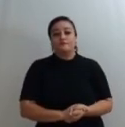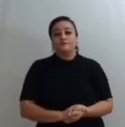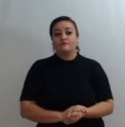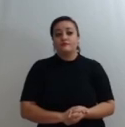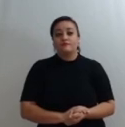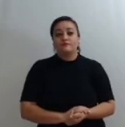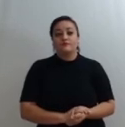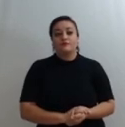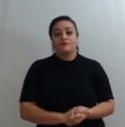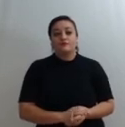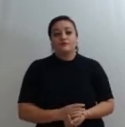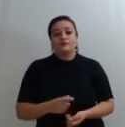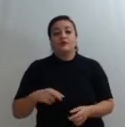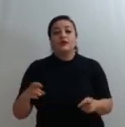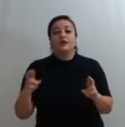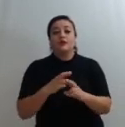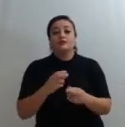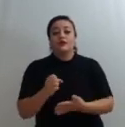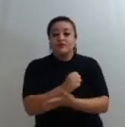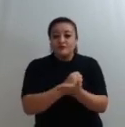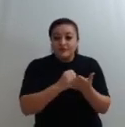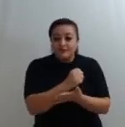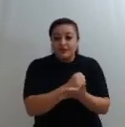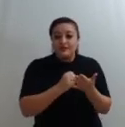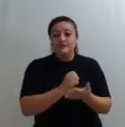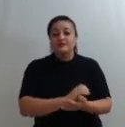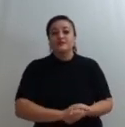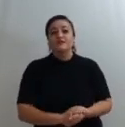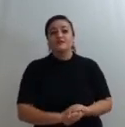fundamentação é simplesmente